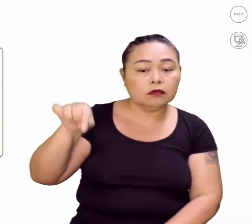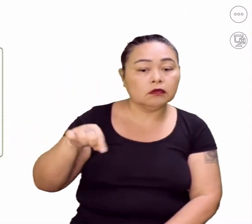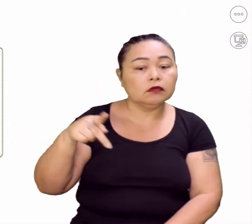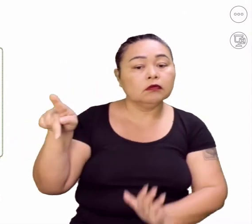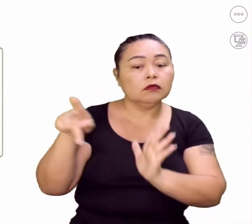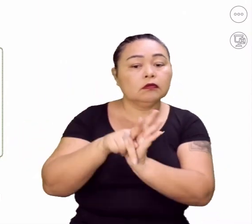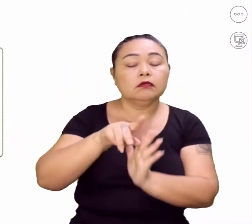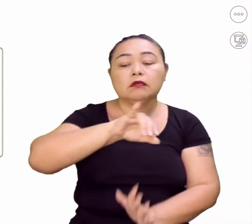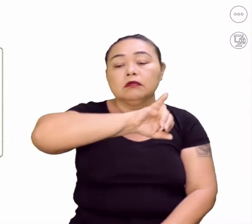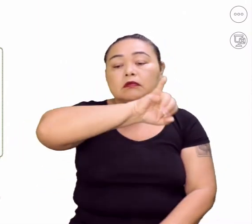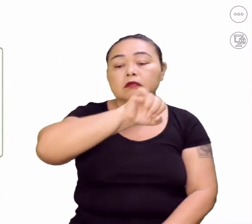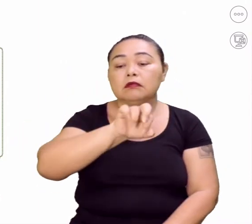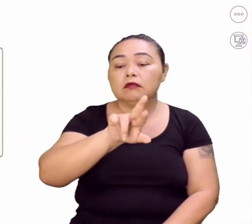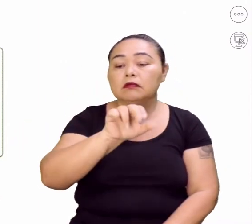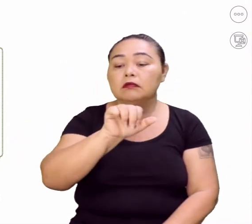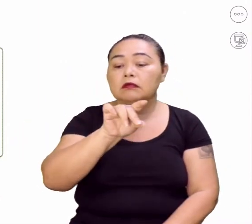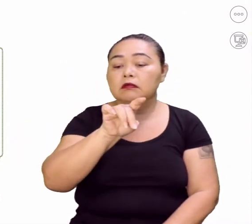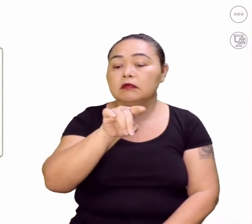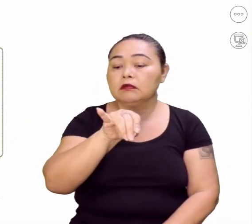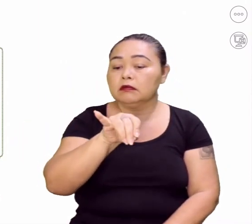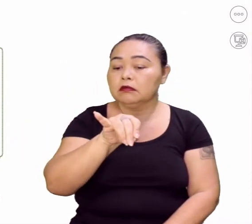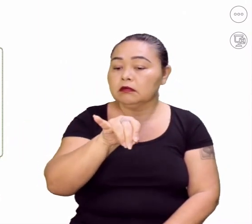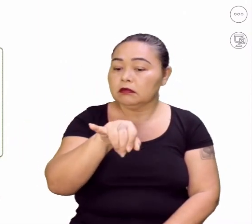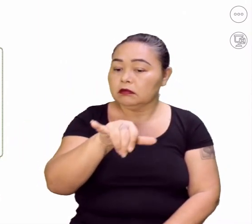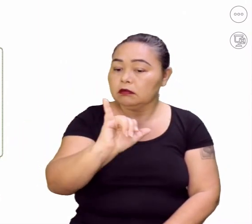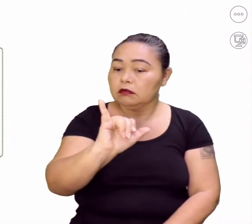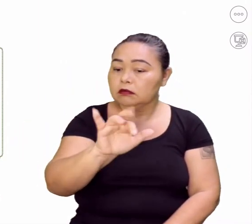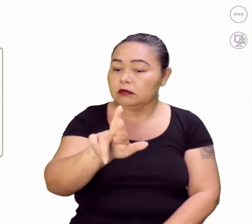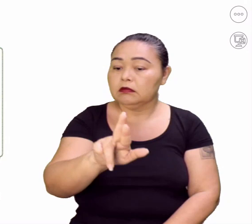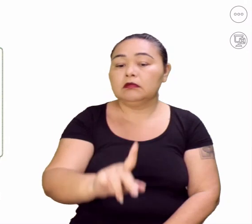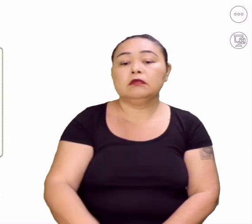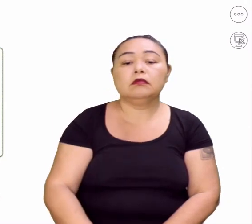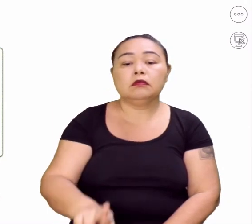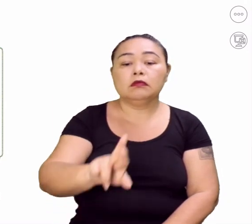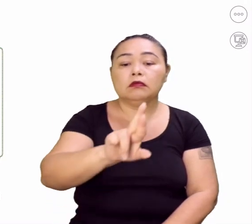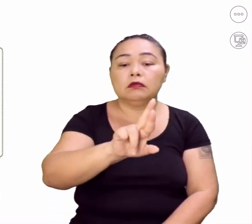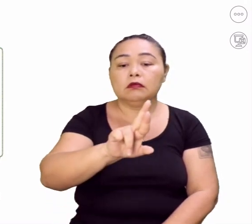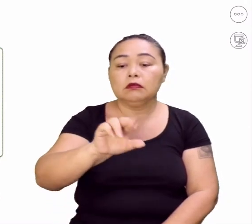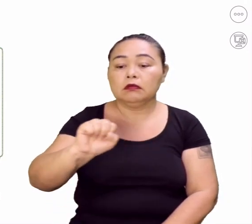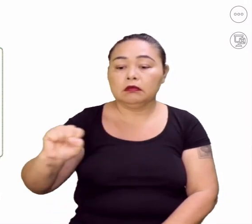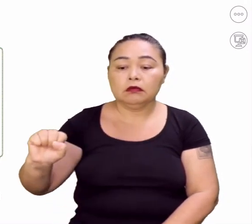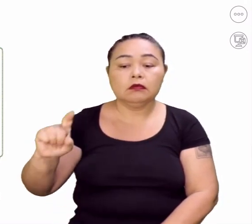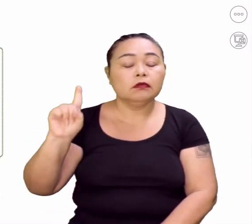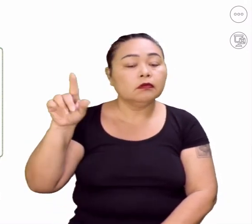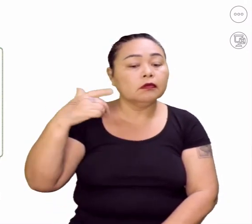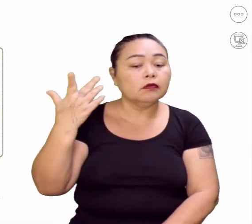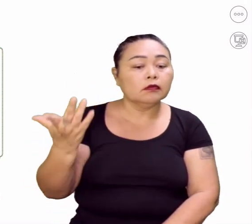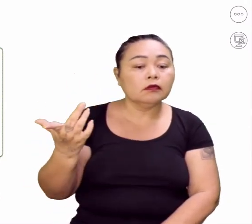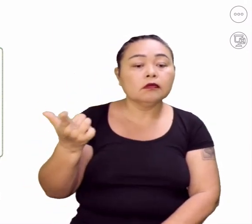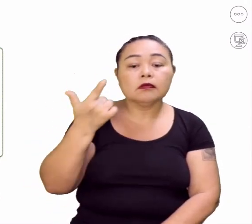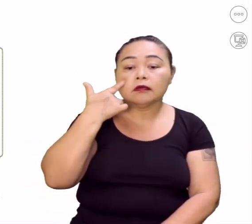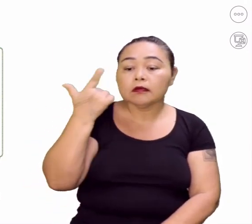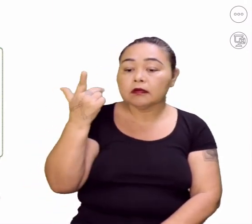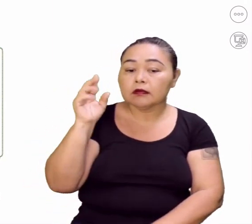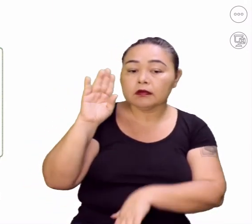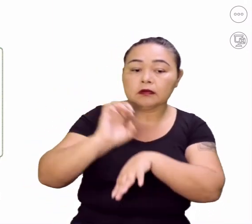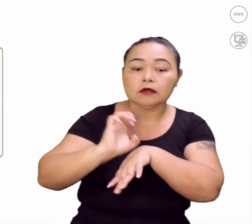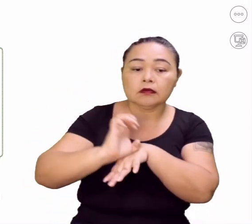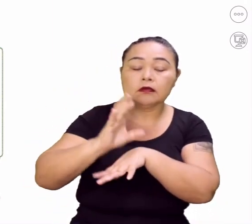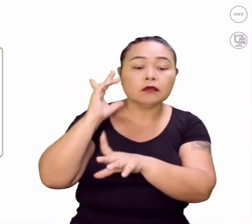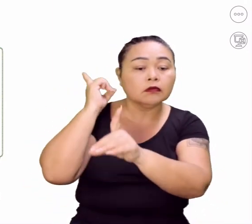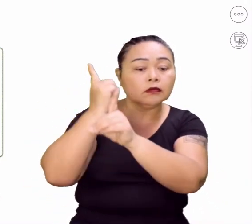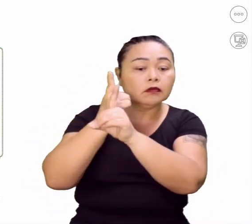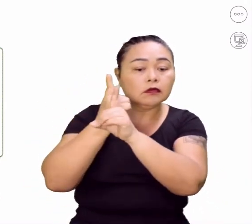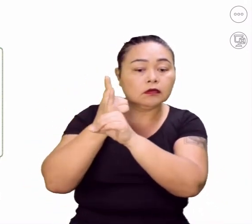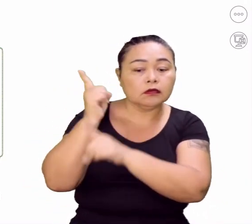Jorge. Então a gente consegue observar a nível Brasil e a gente consegue observar o nosso estado, né? A gente encontra